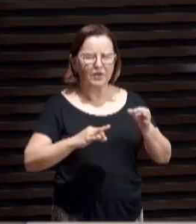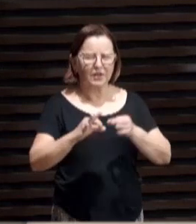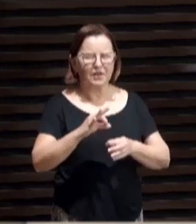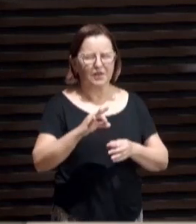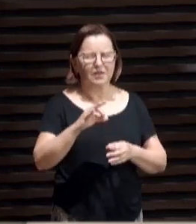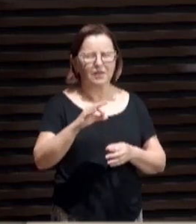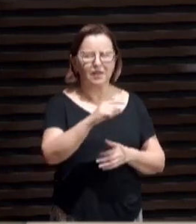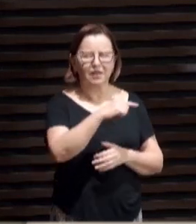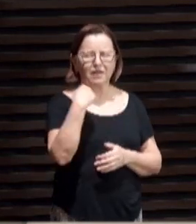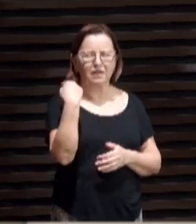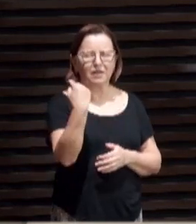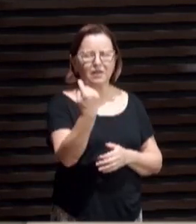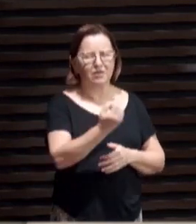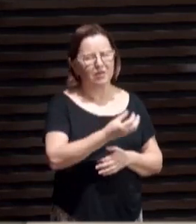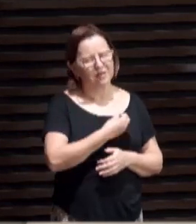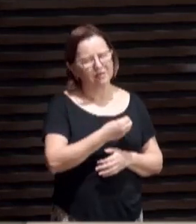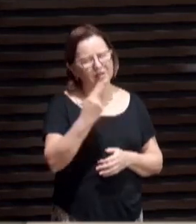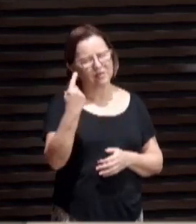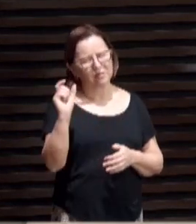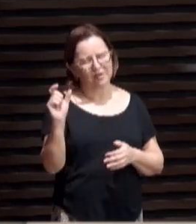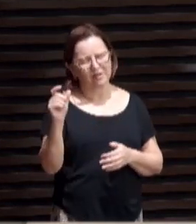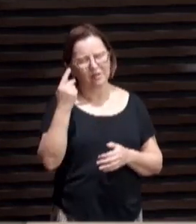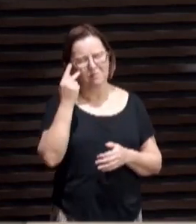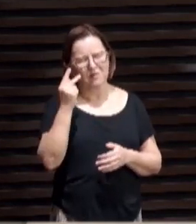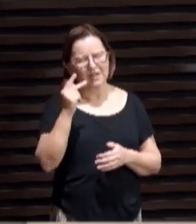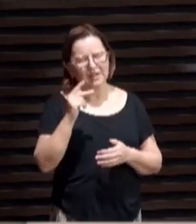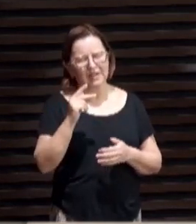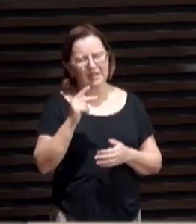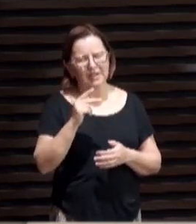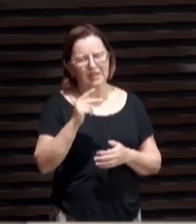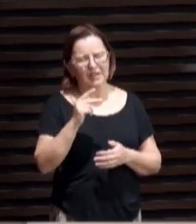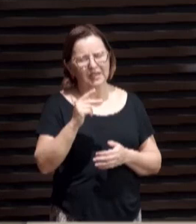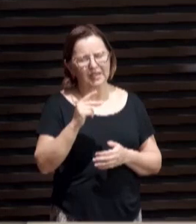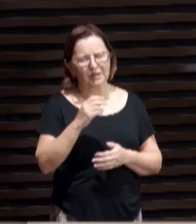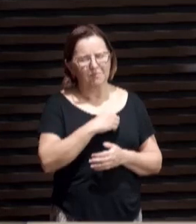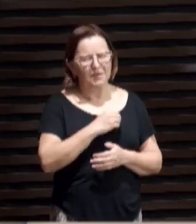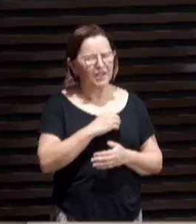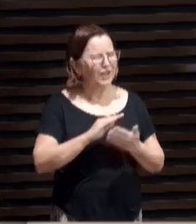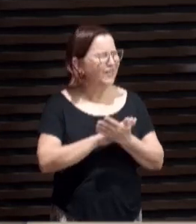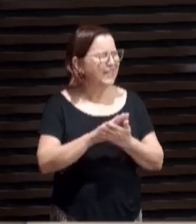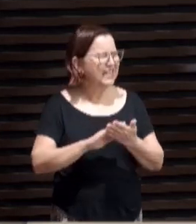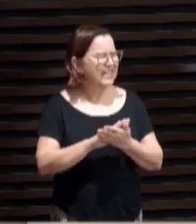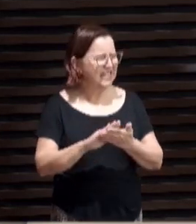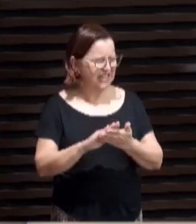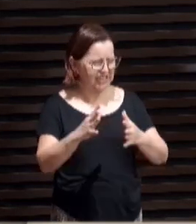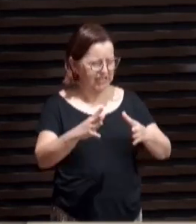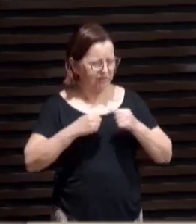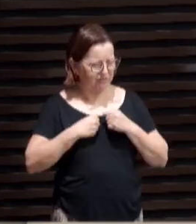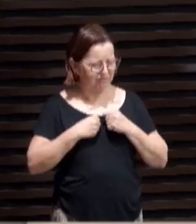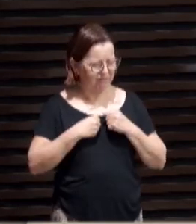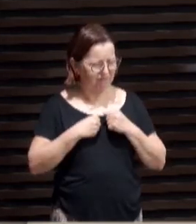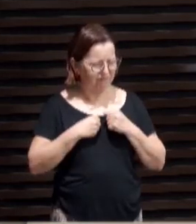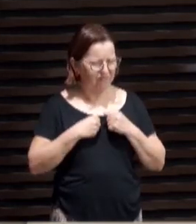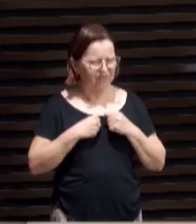Palavra, para que nenhuma iniquidade se apodere de nós. E nesta noite o Senhor